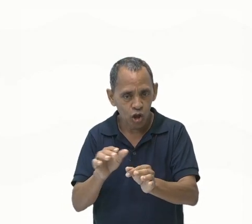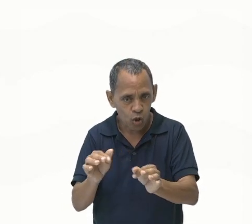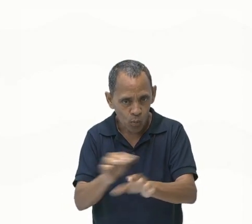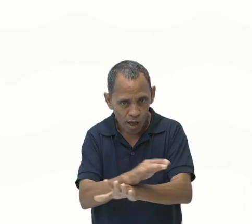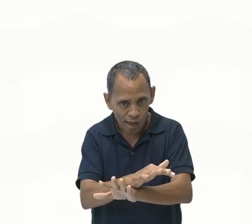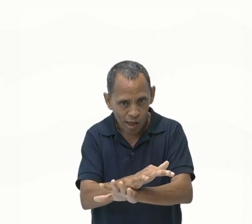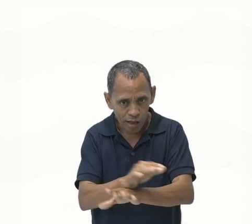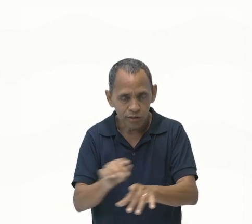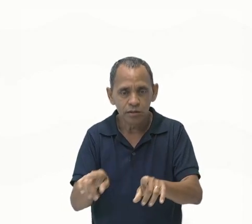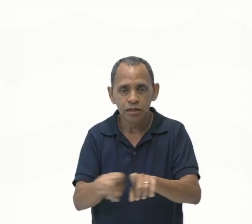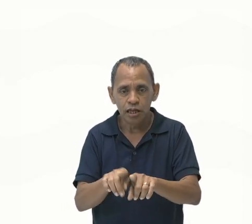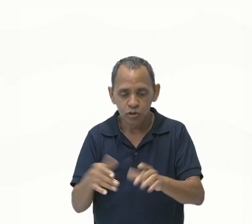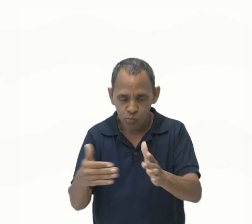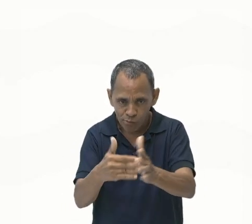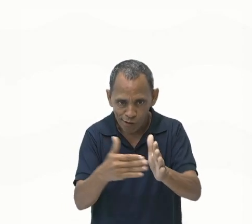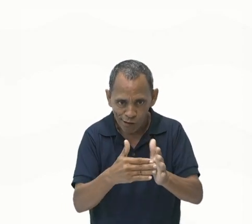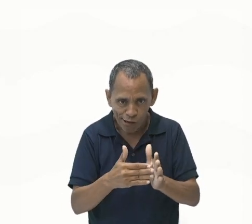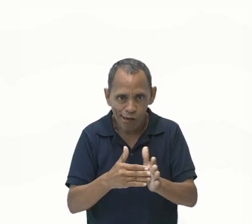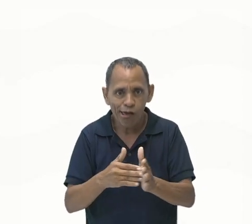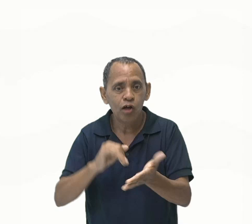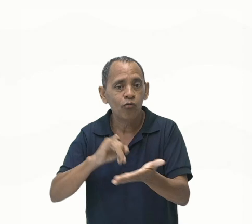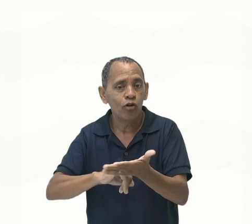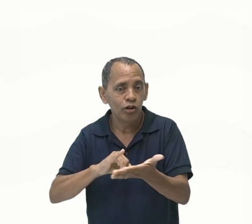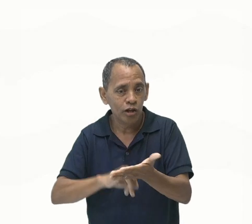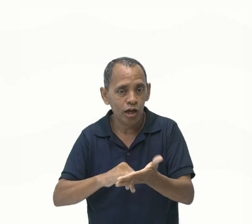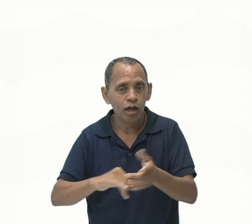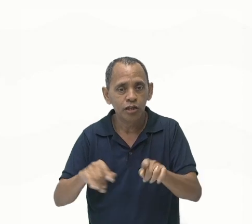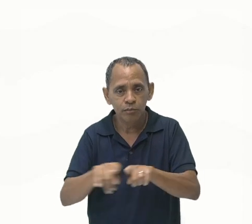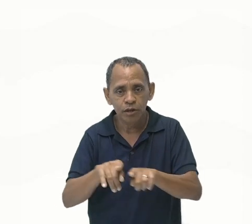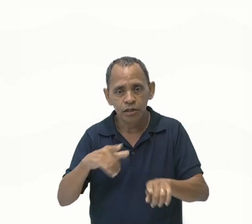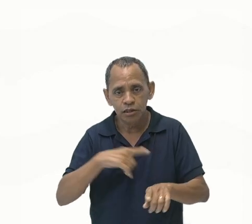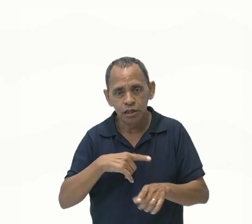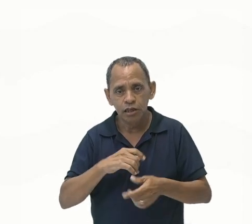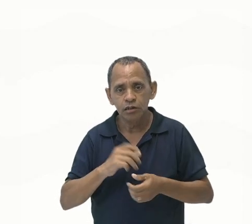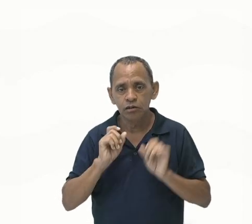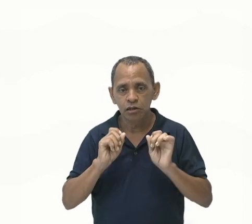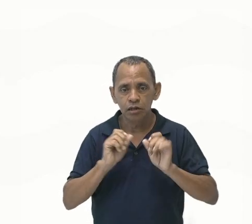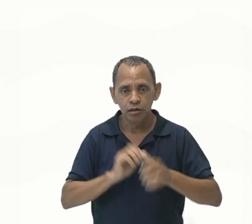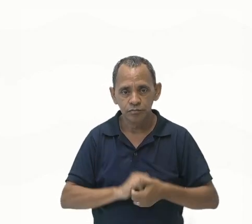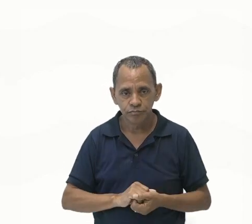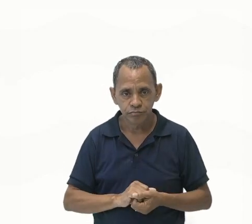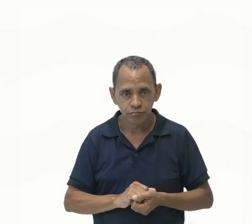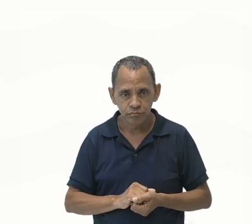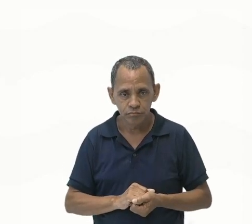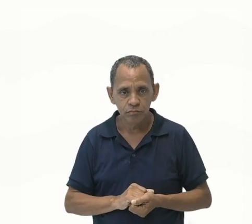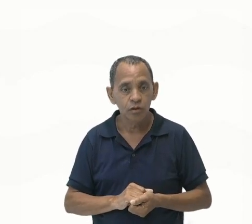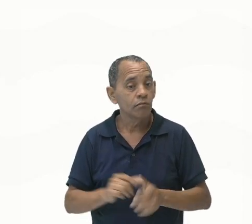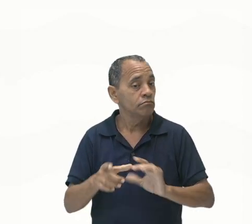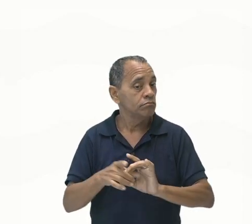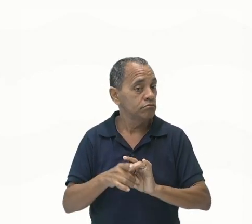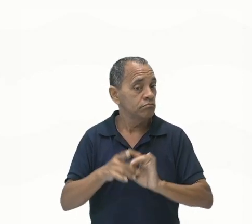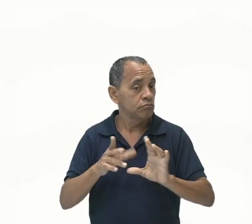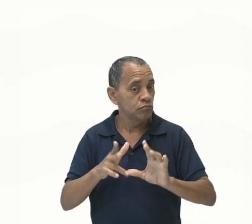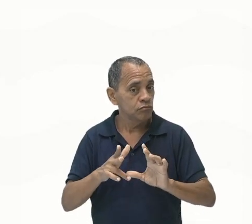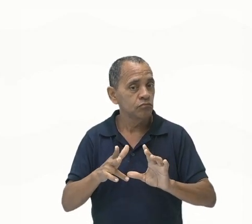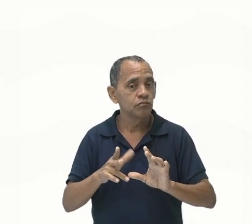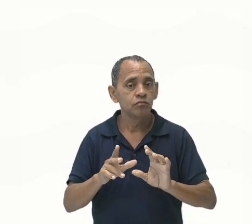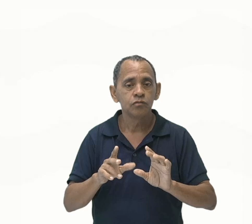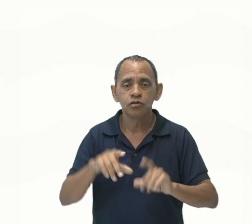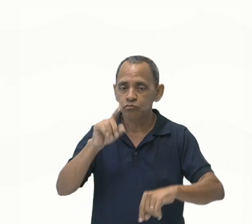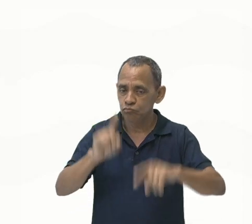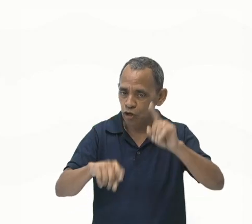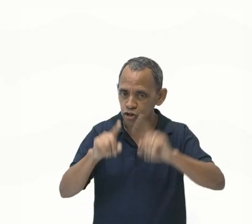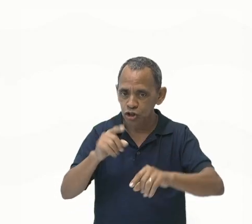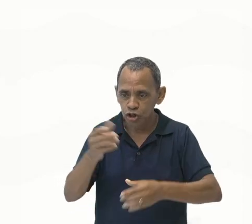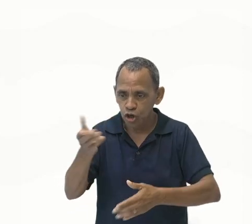barreiras alfandegárias, né, ou redução dessas barreiras alfandegárias, da criação de uma tarifa externa comum, a gente vai ter também a